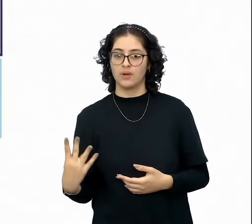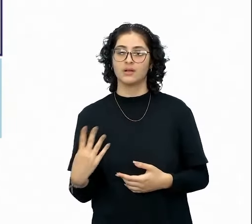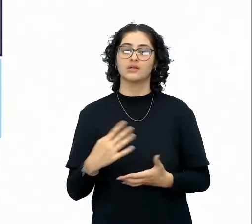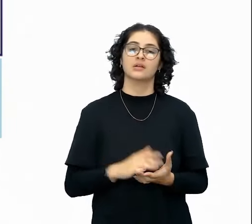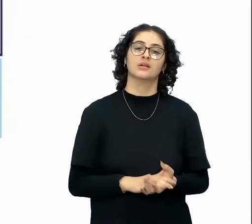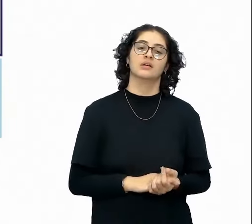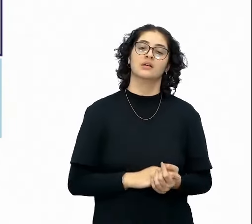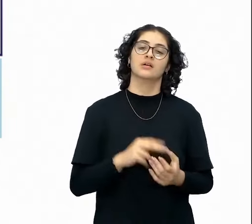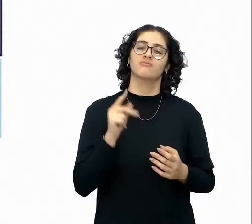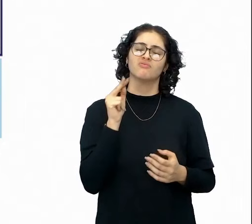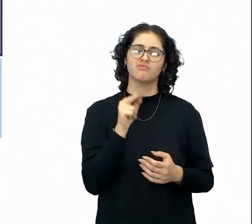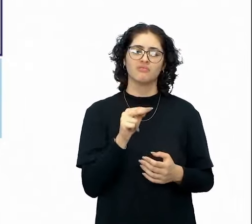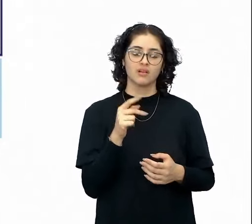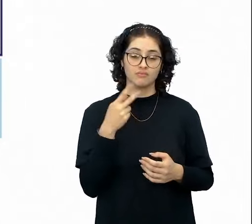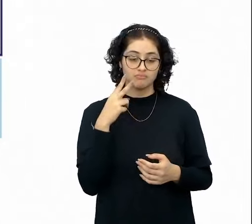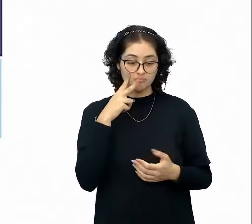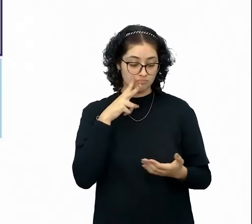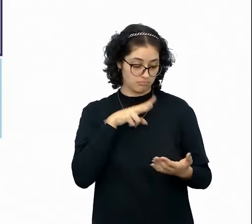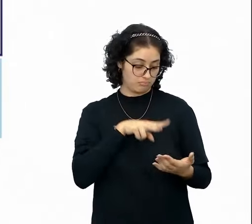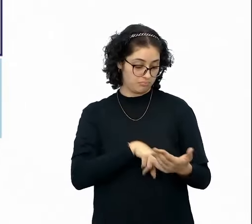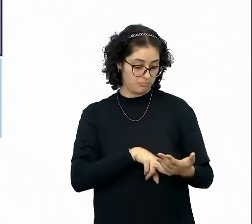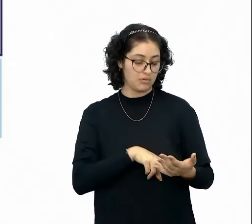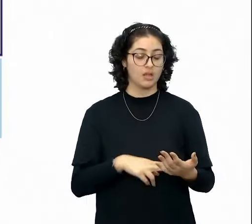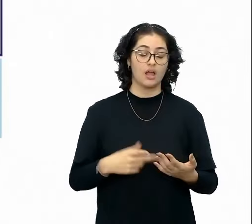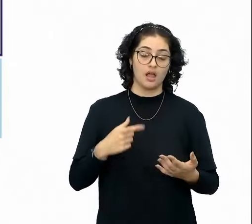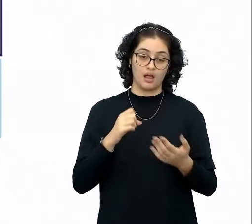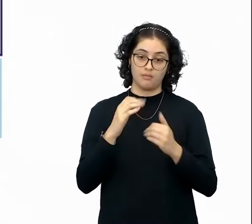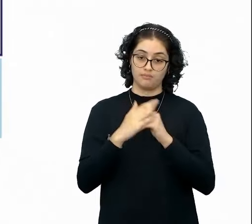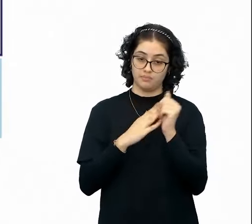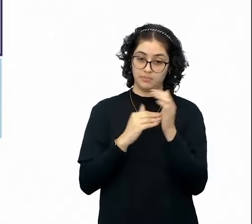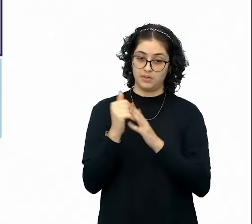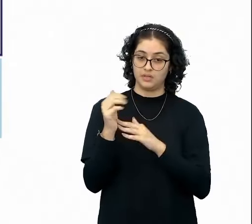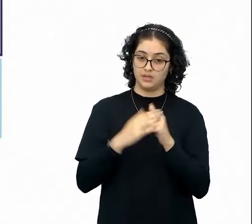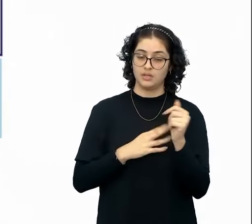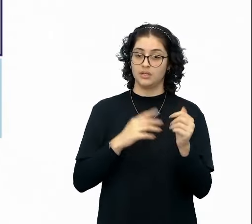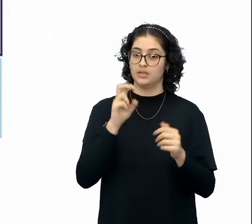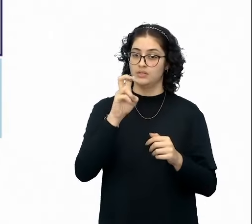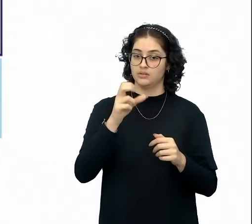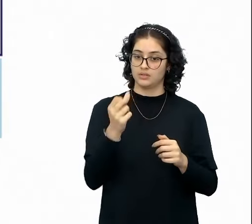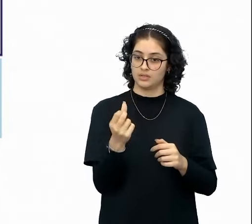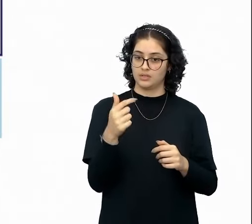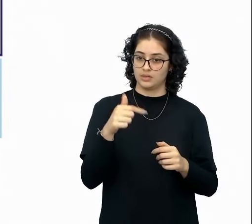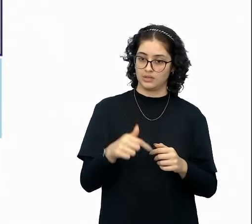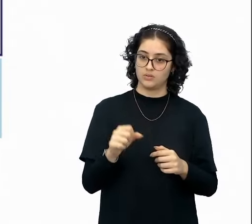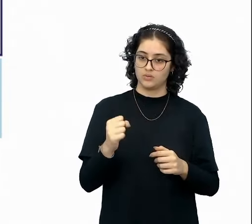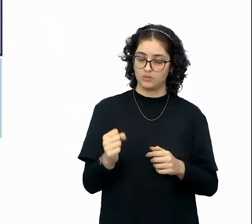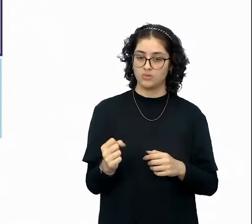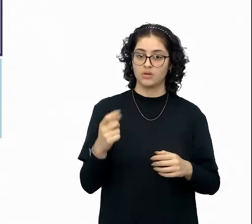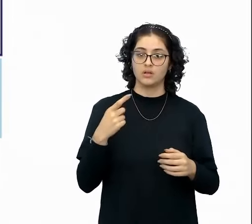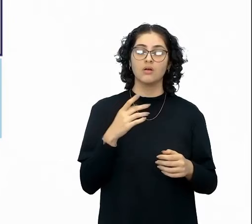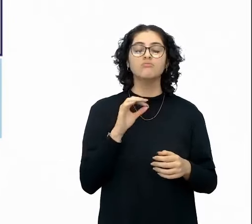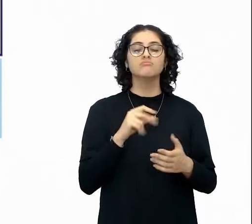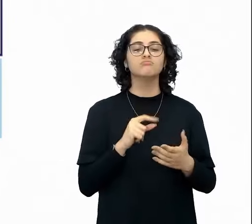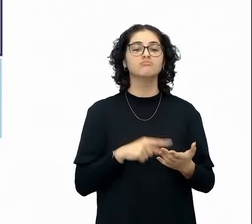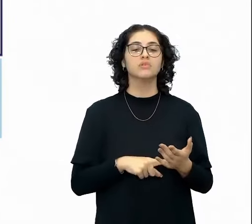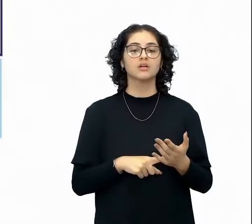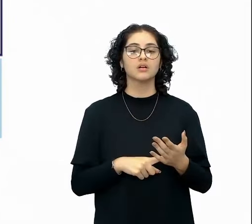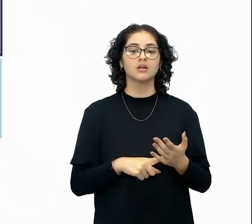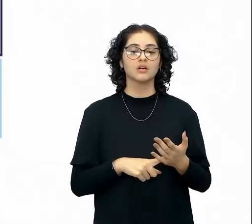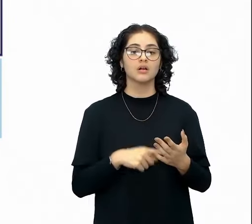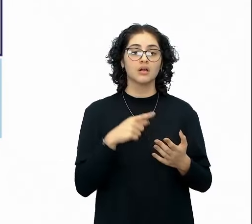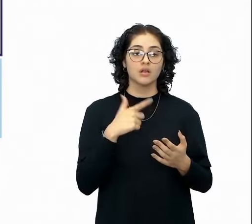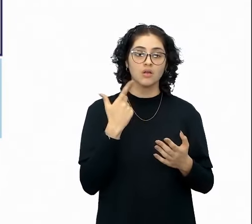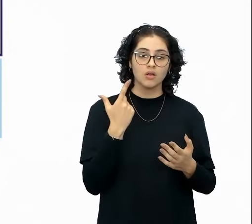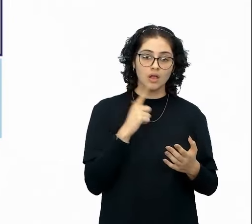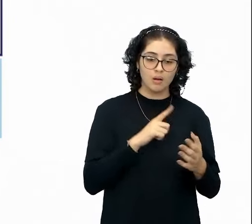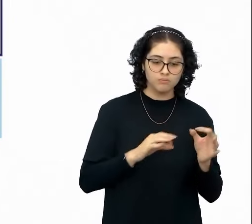caderno, que ele olha para essa habilidade. E a sequência 5, 6, 7, 8, ele vai olhar para quem? Resolver e